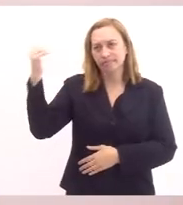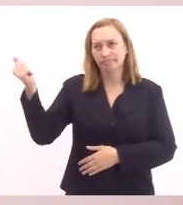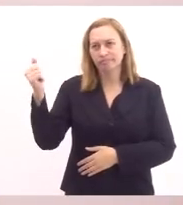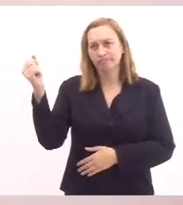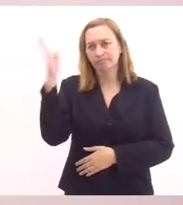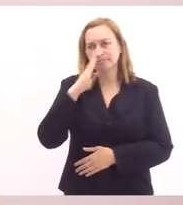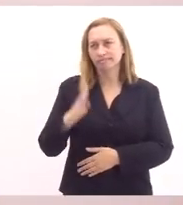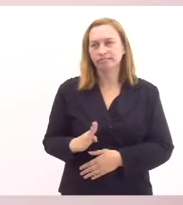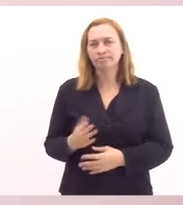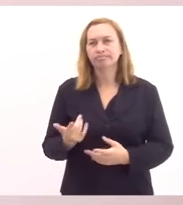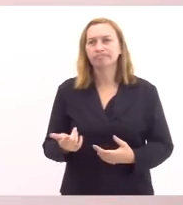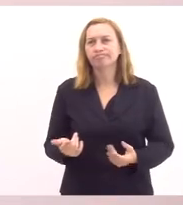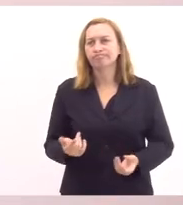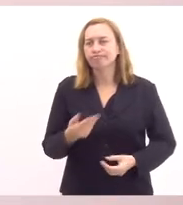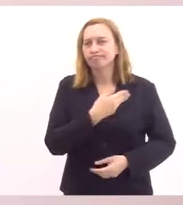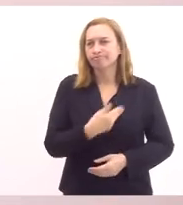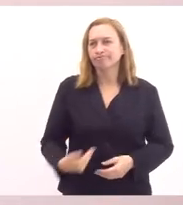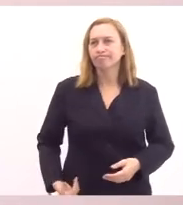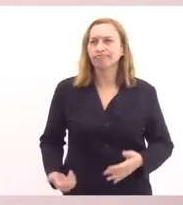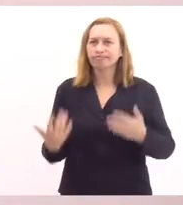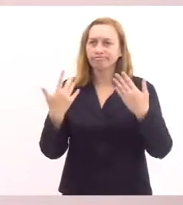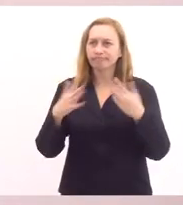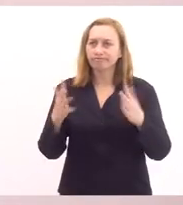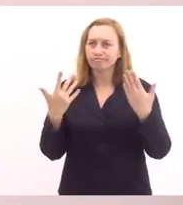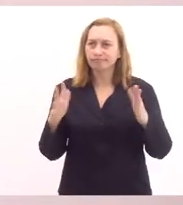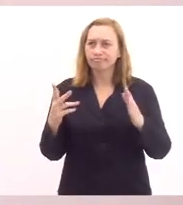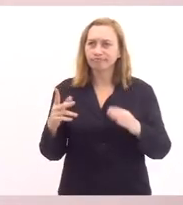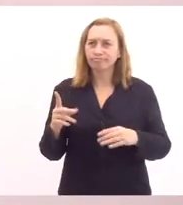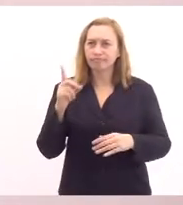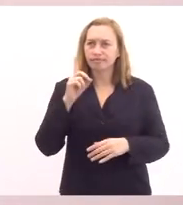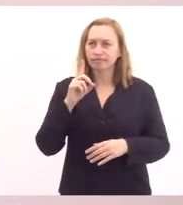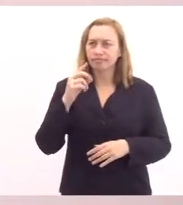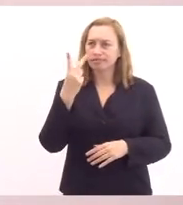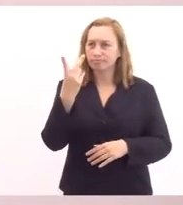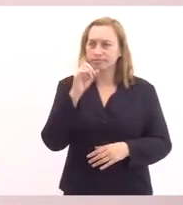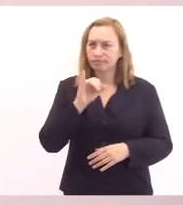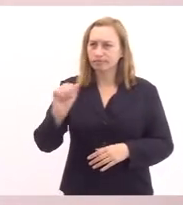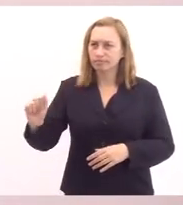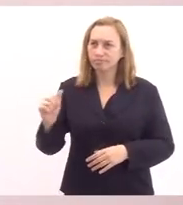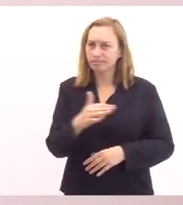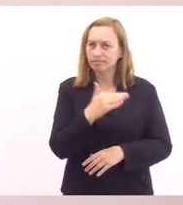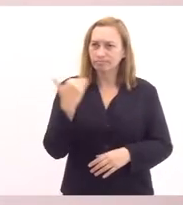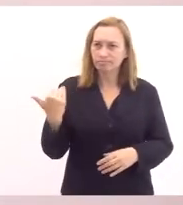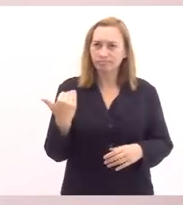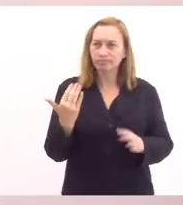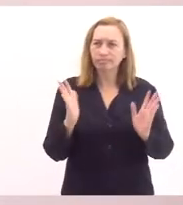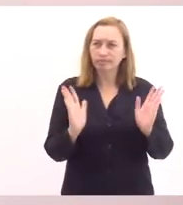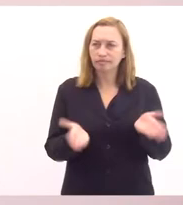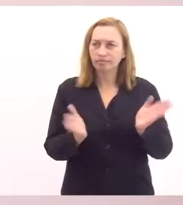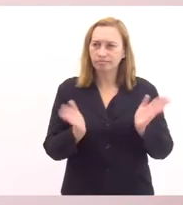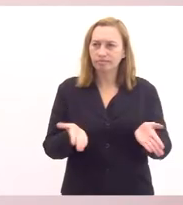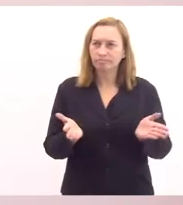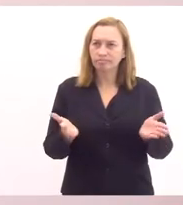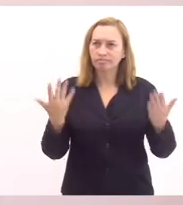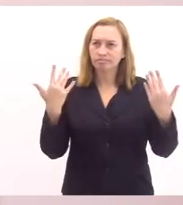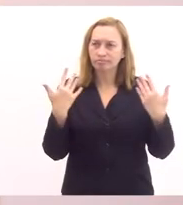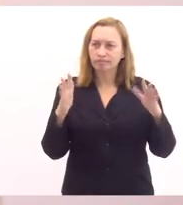governo que elogiou a dois dias atrás da chacina e elogia